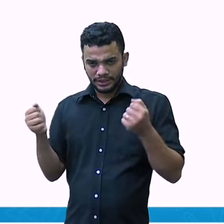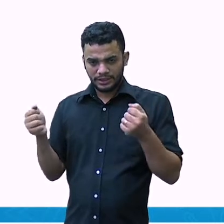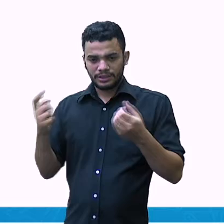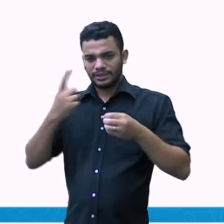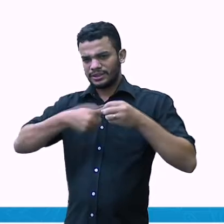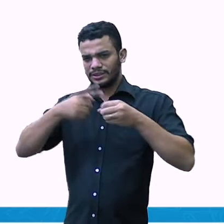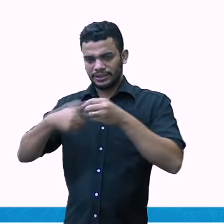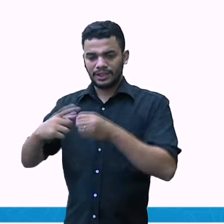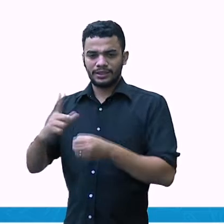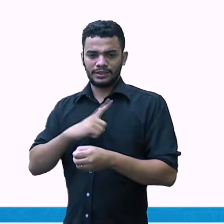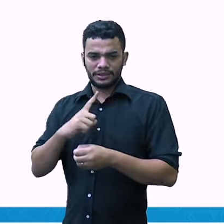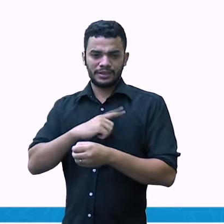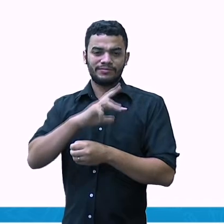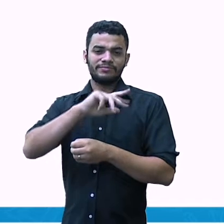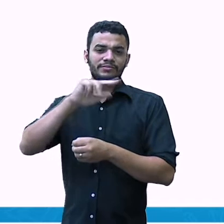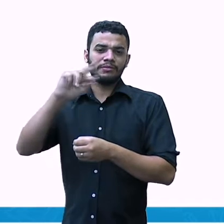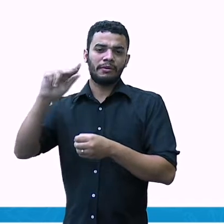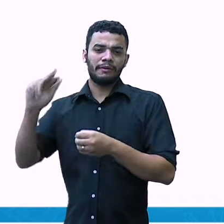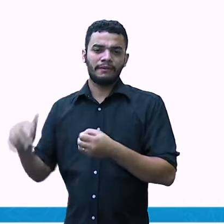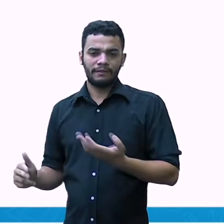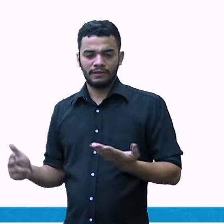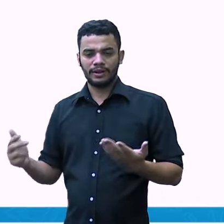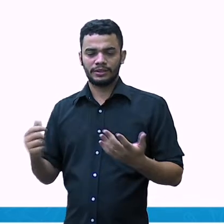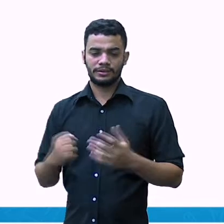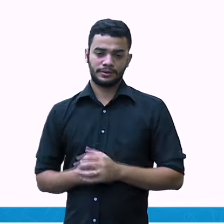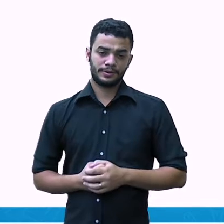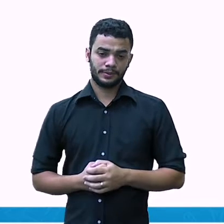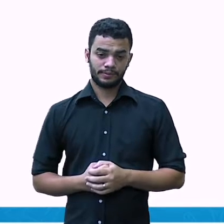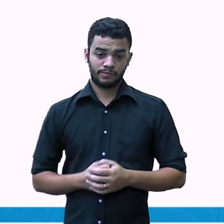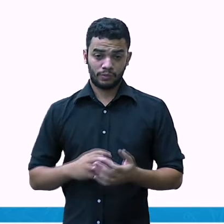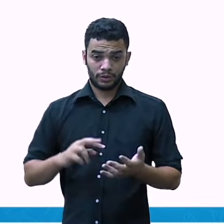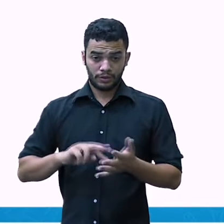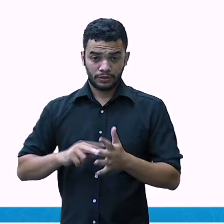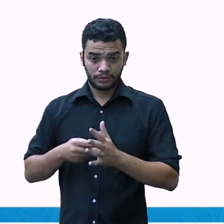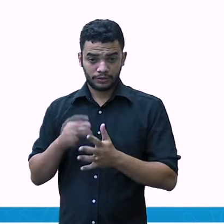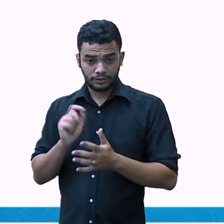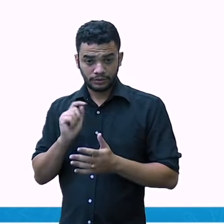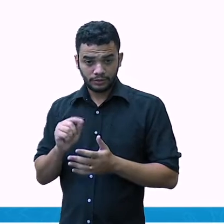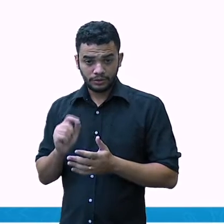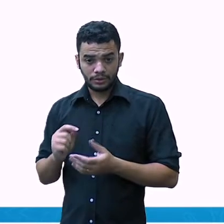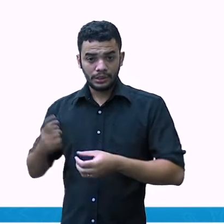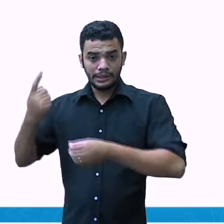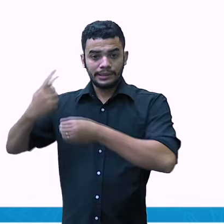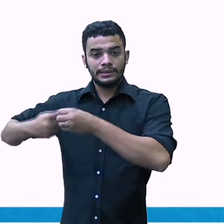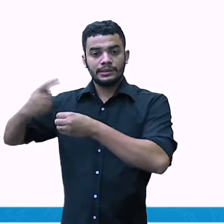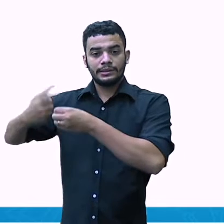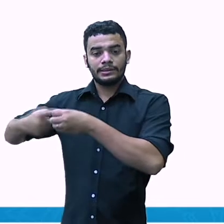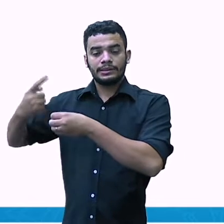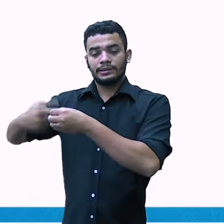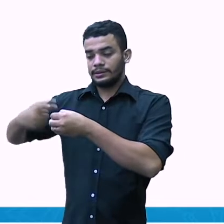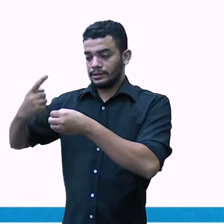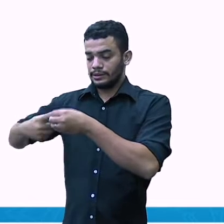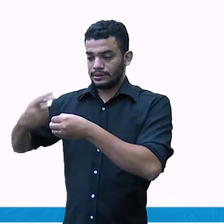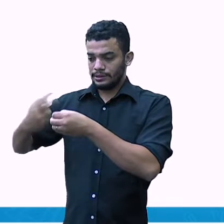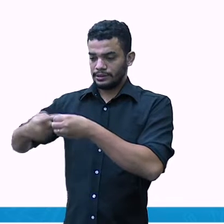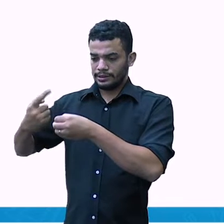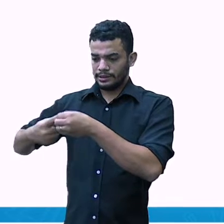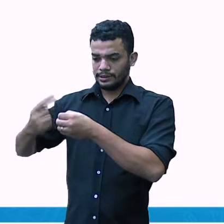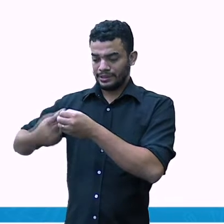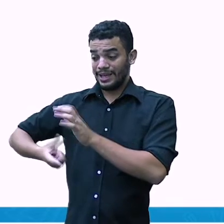Então, planejadas são aquelas que se desenvolveram segundo um projeto